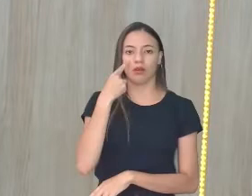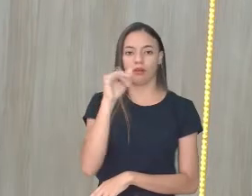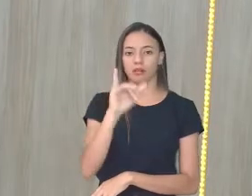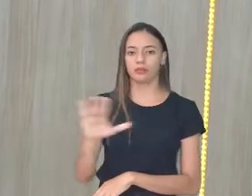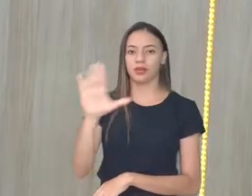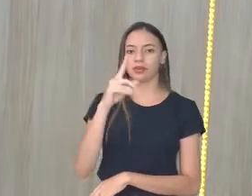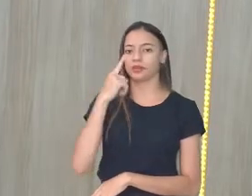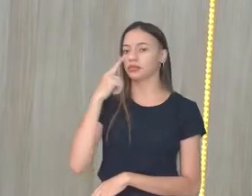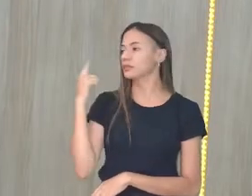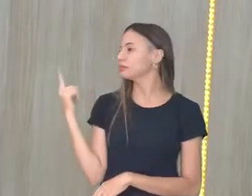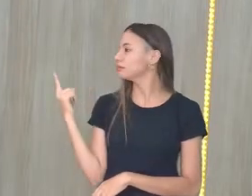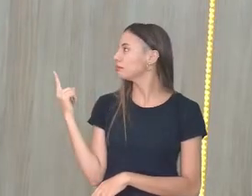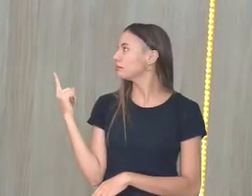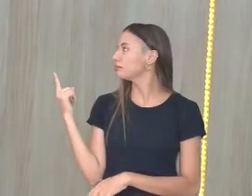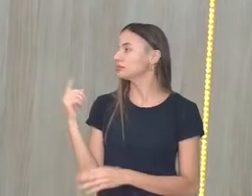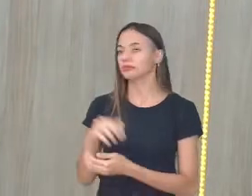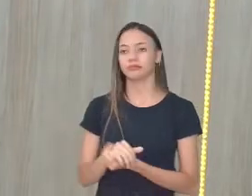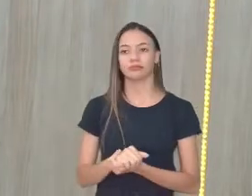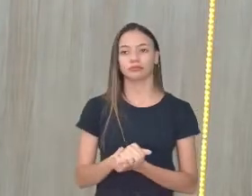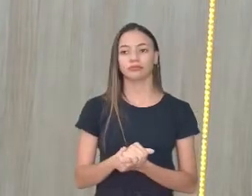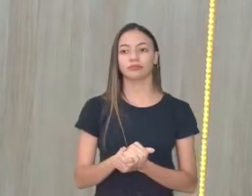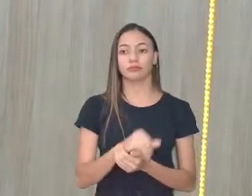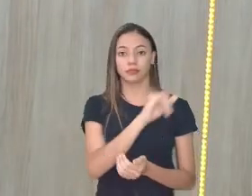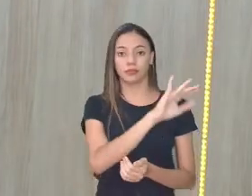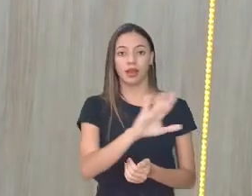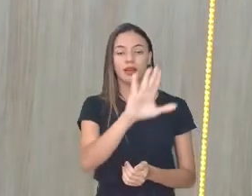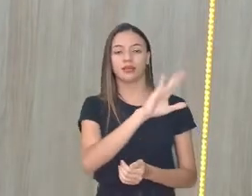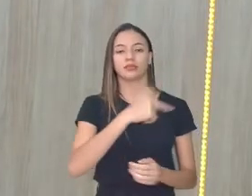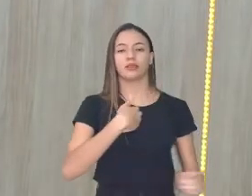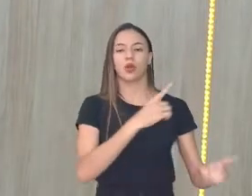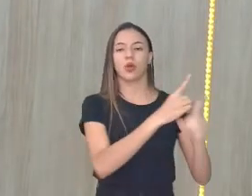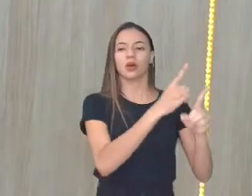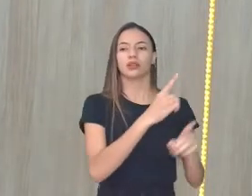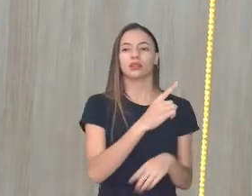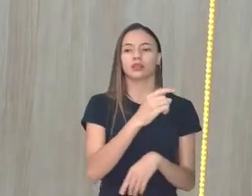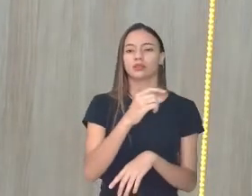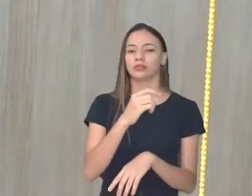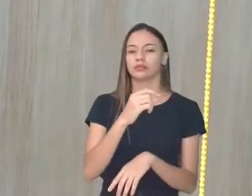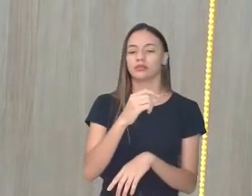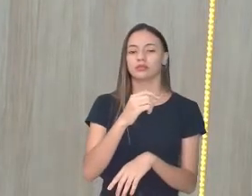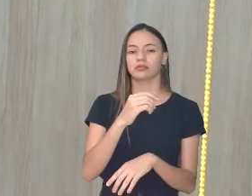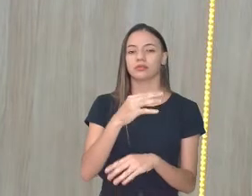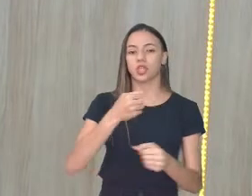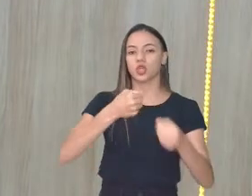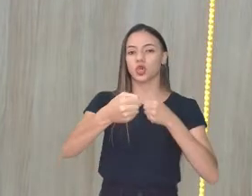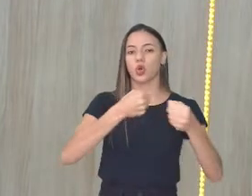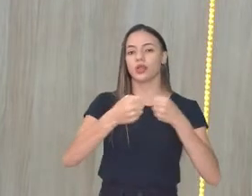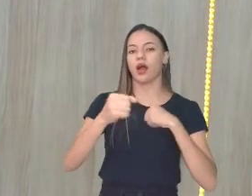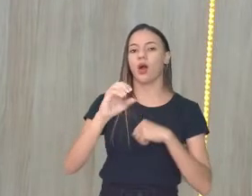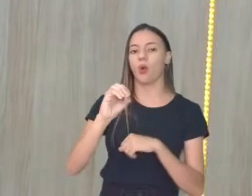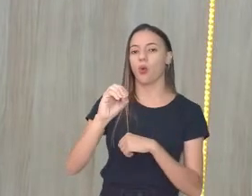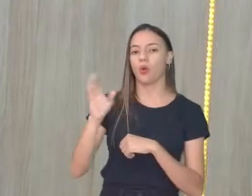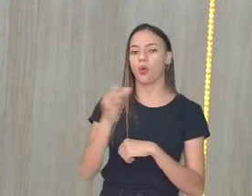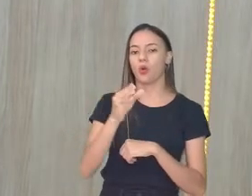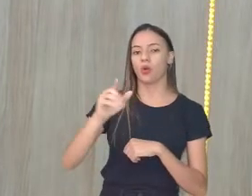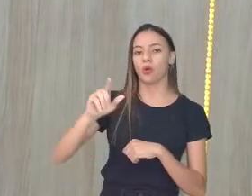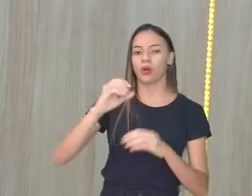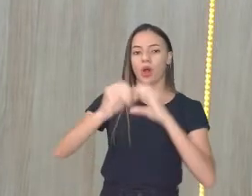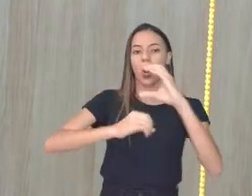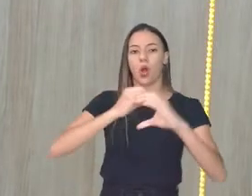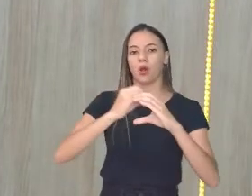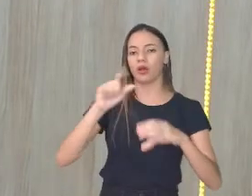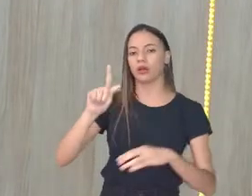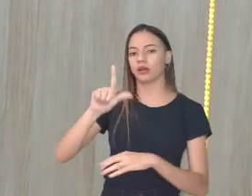imagem, certo, retirada do acervo, né, do jornal O Globo, né? Então era uma campanha